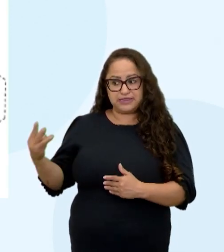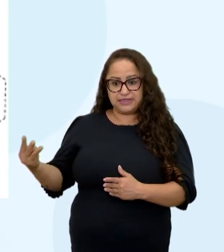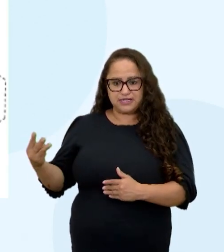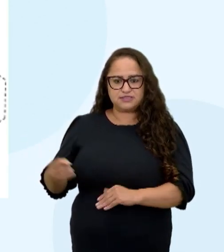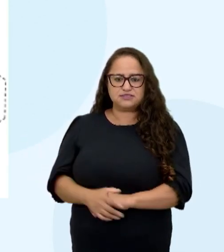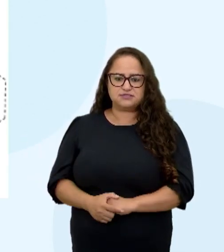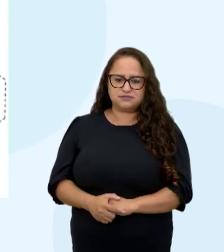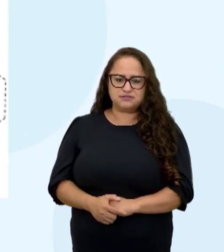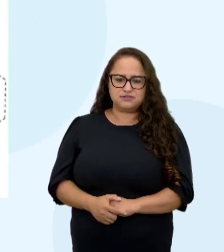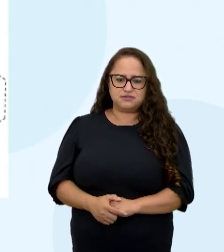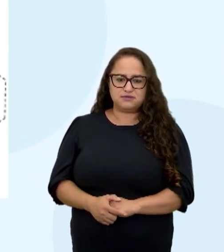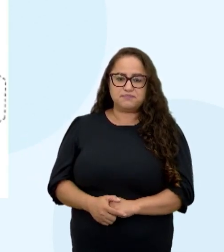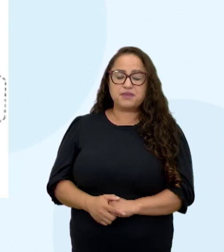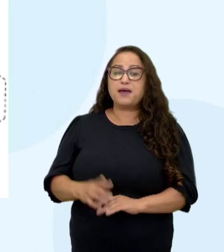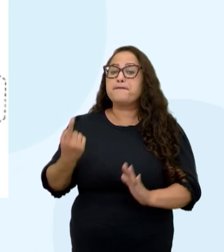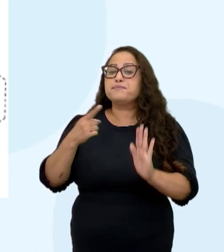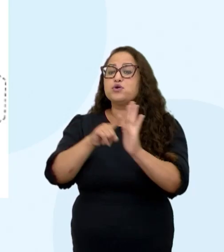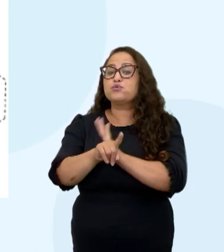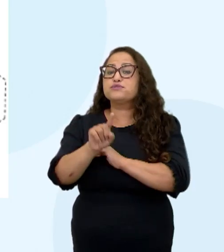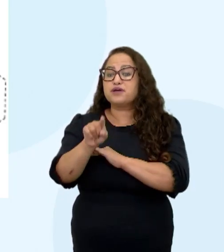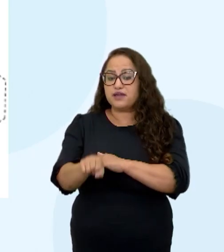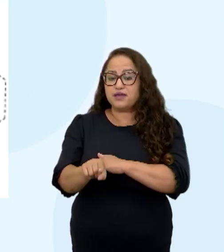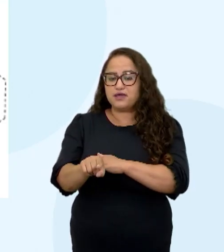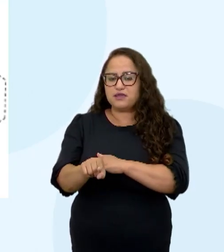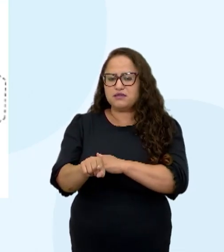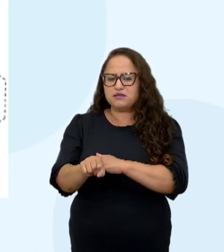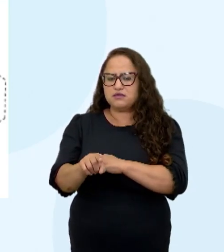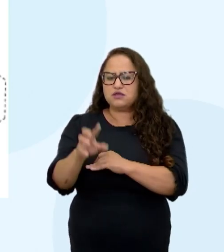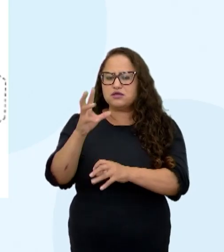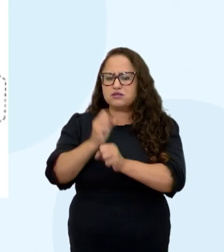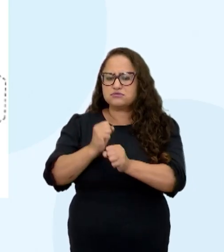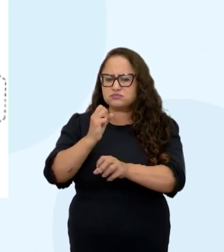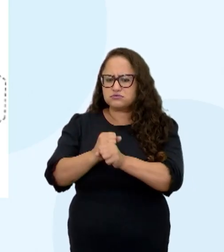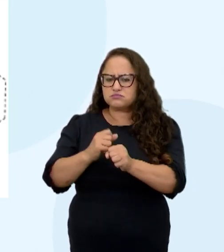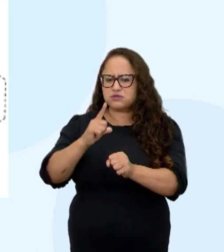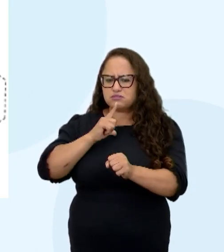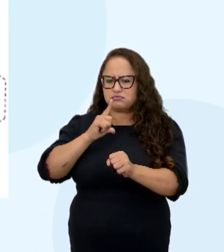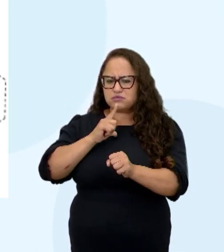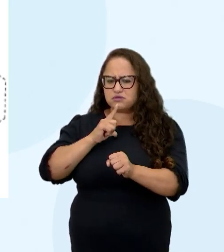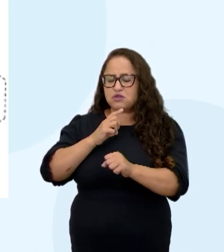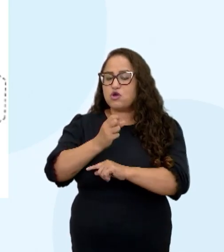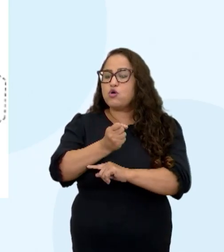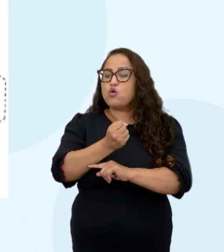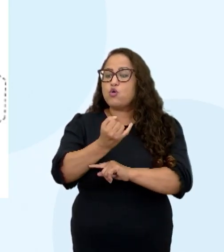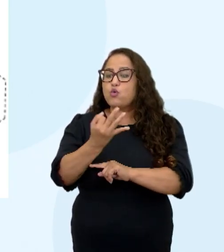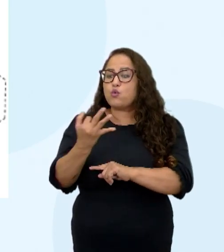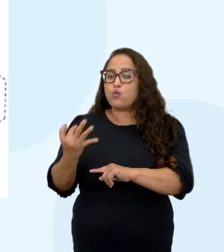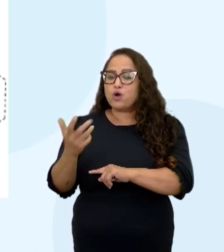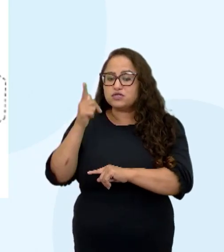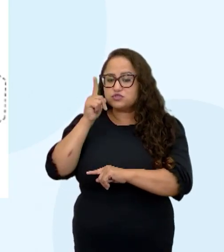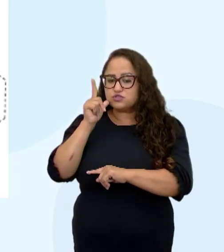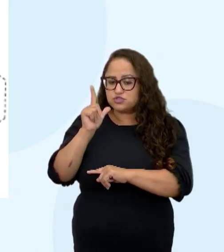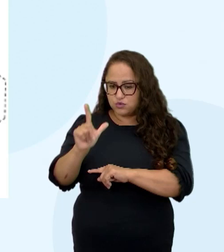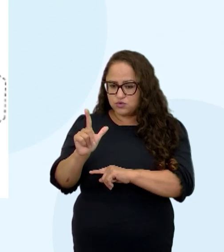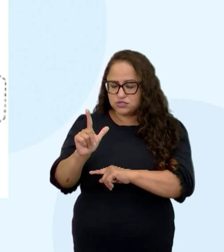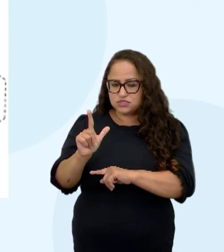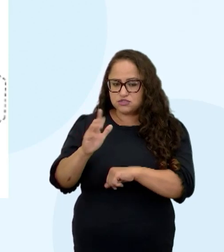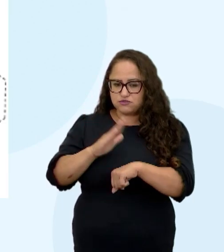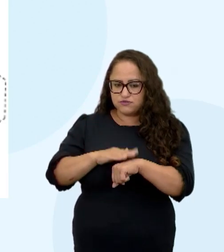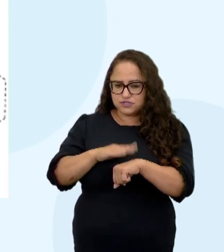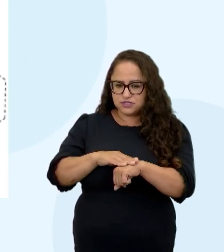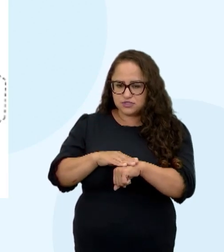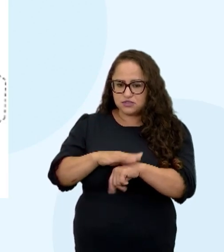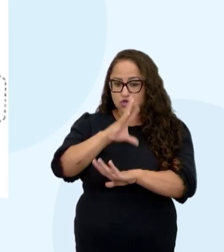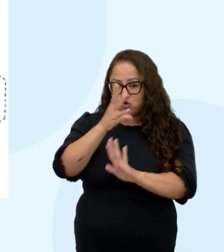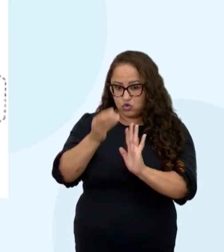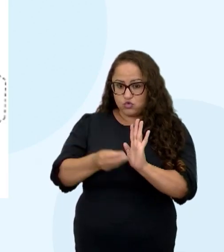2, 3. A minha pergunta é, juntando esses pedaços que tem aqui, ó, estes pedaços, será que